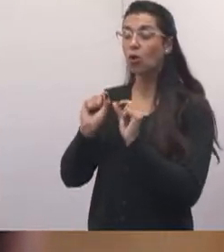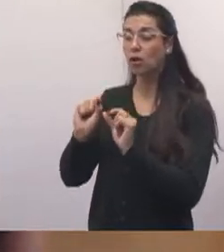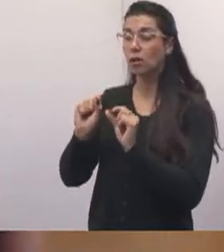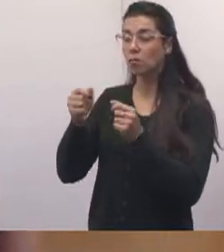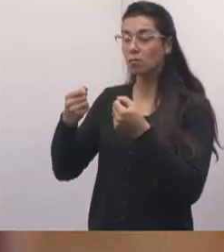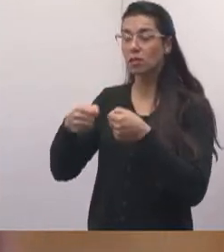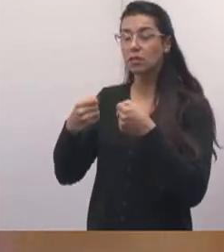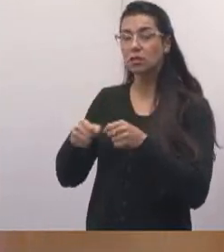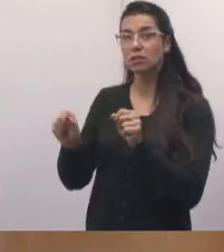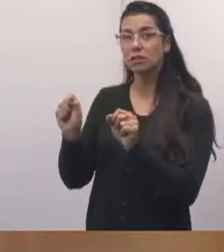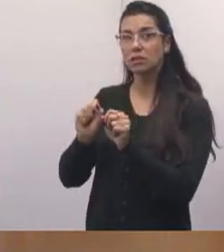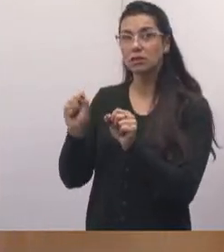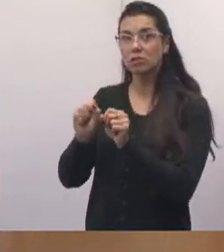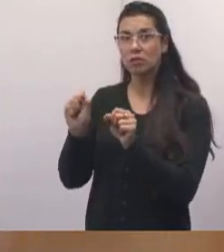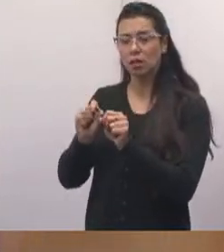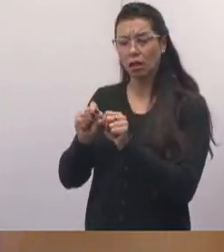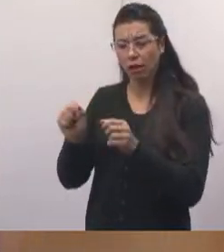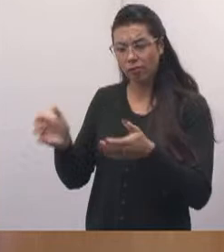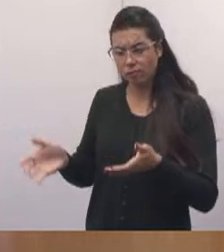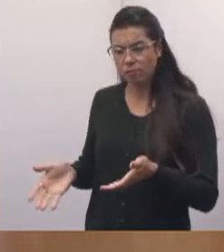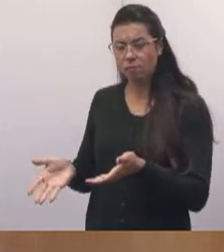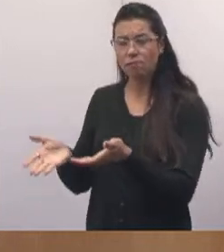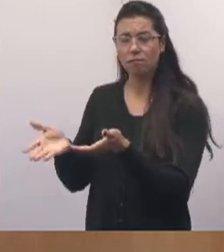fazer, executa